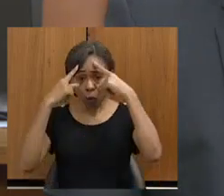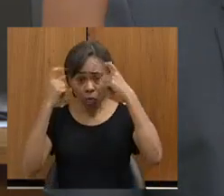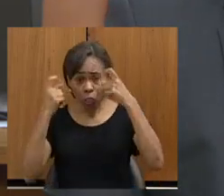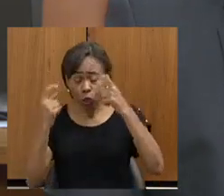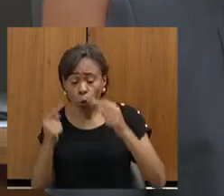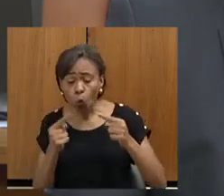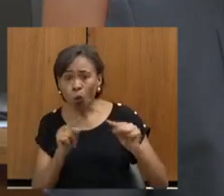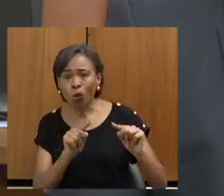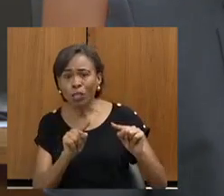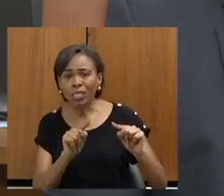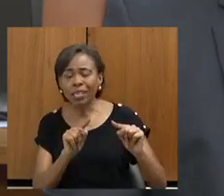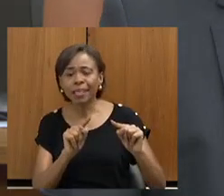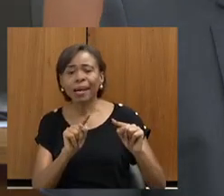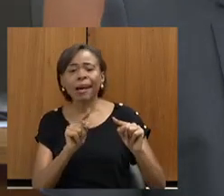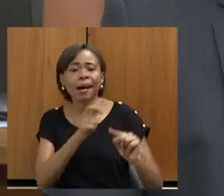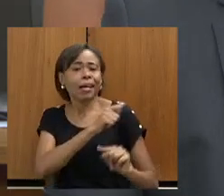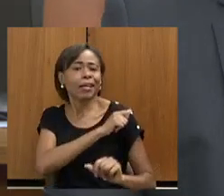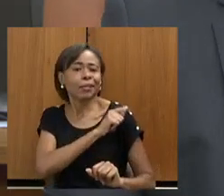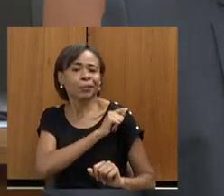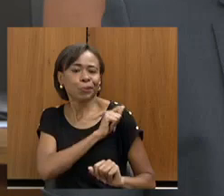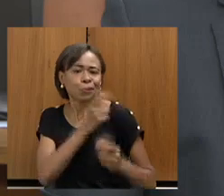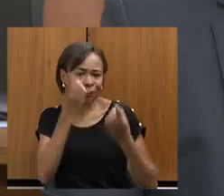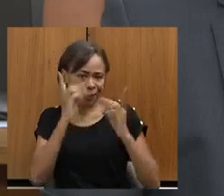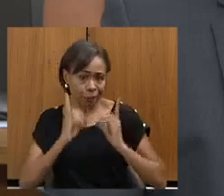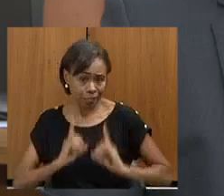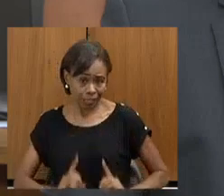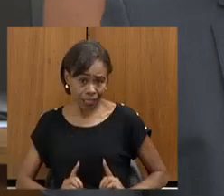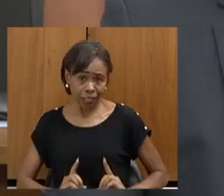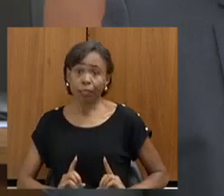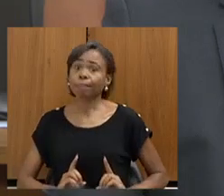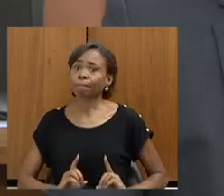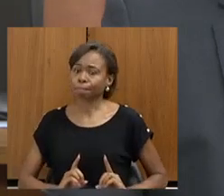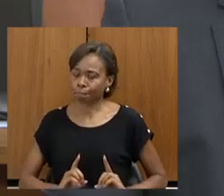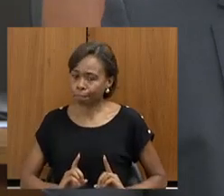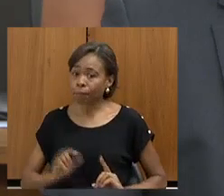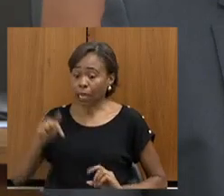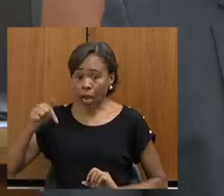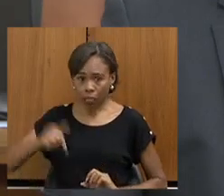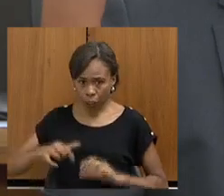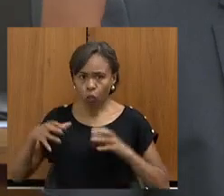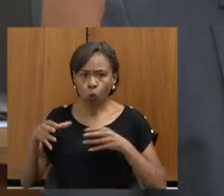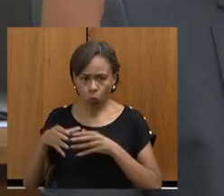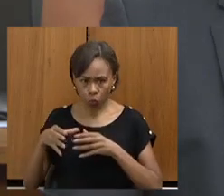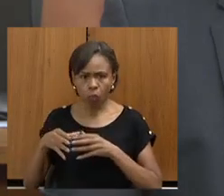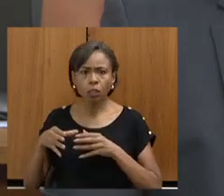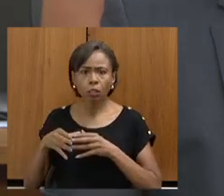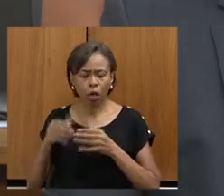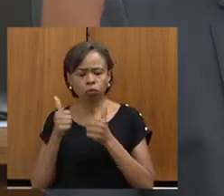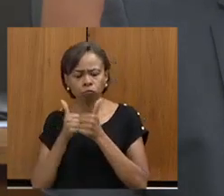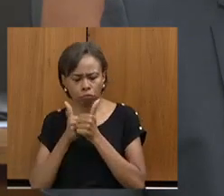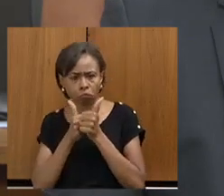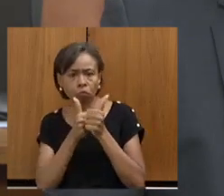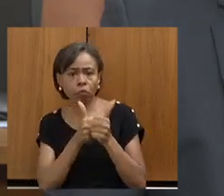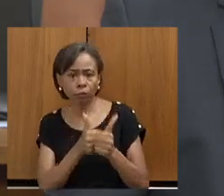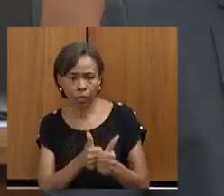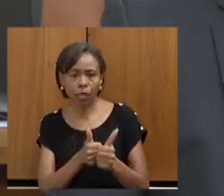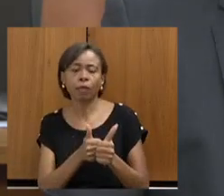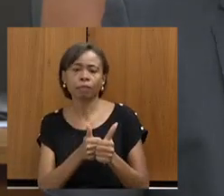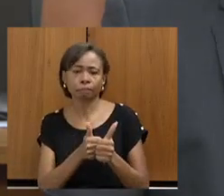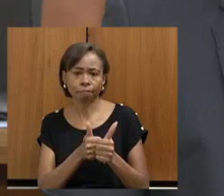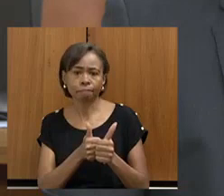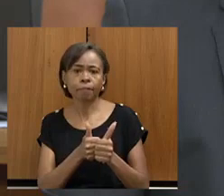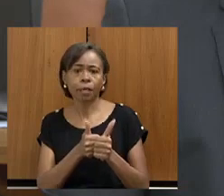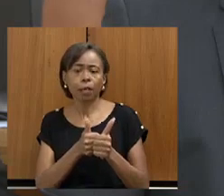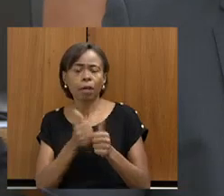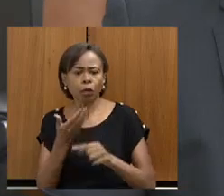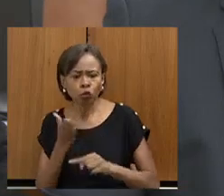alunos com deficiência, eu digo que essa comissão está aqui para acompanhar, essa comissão está aqui para trazer